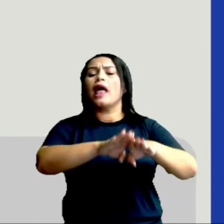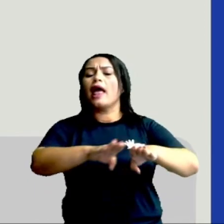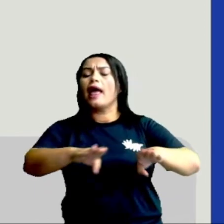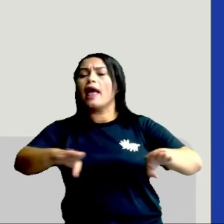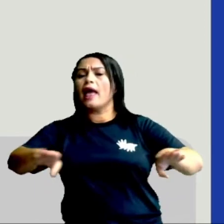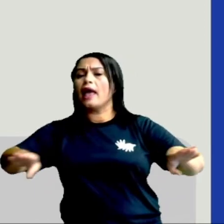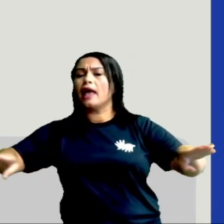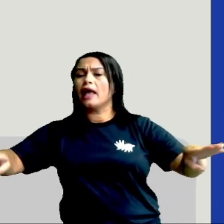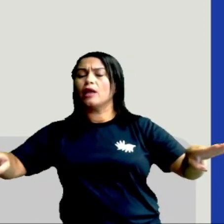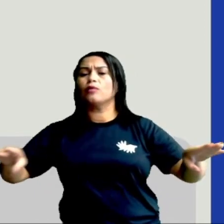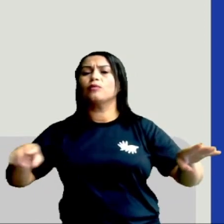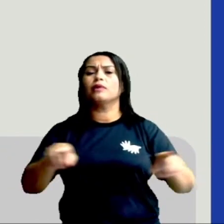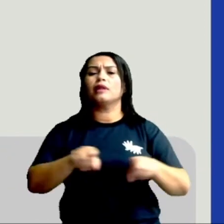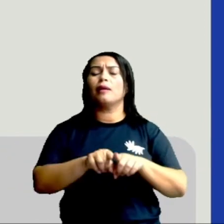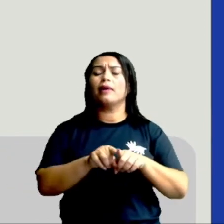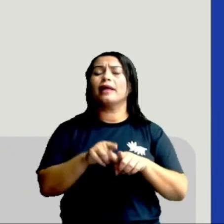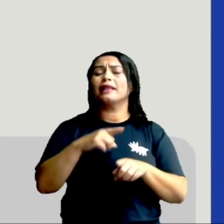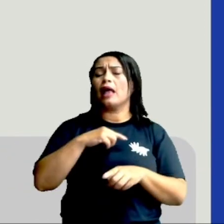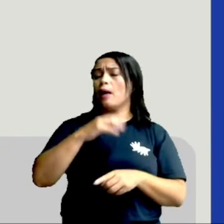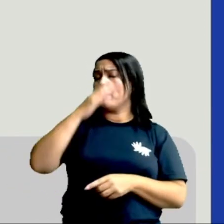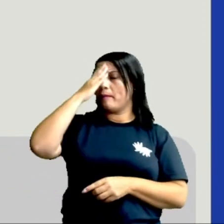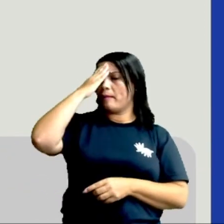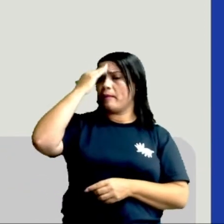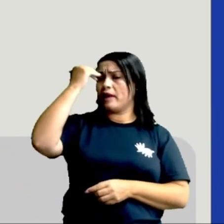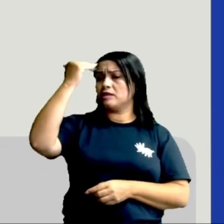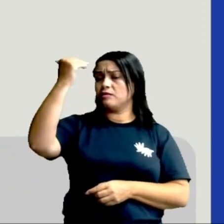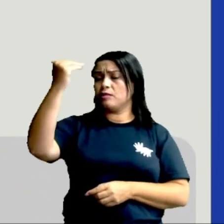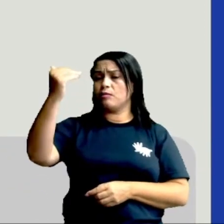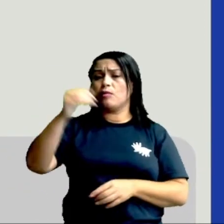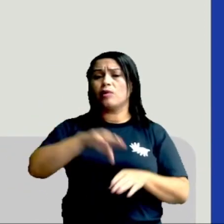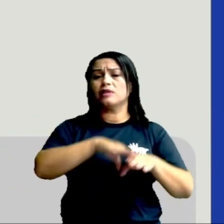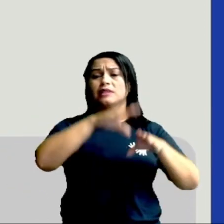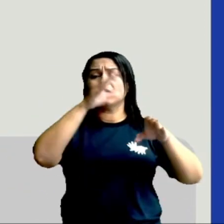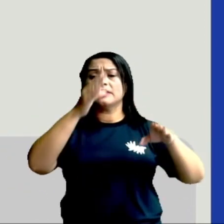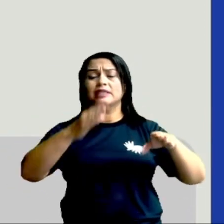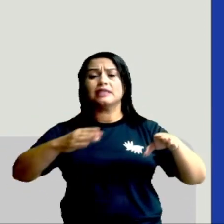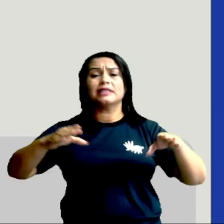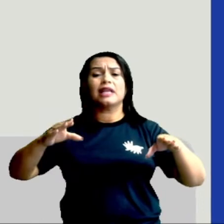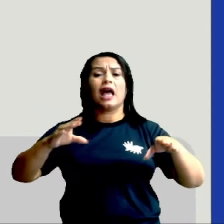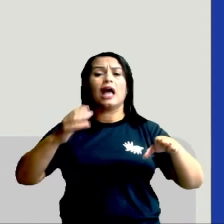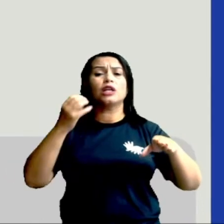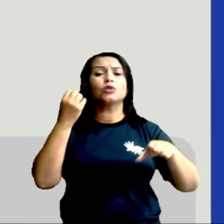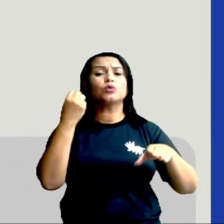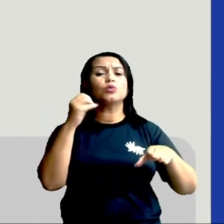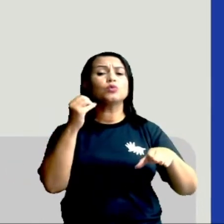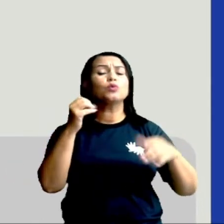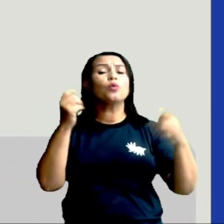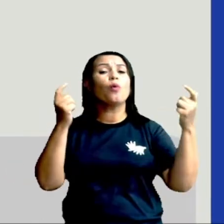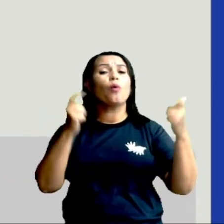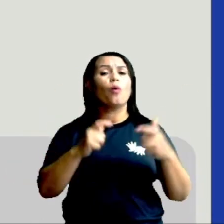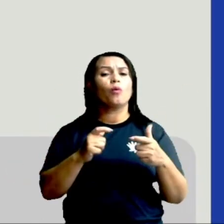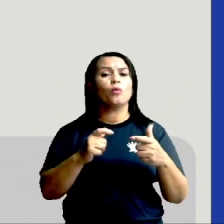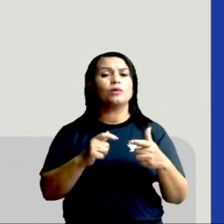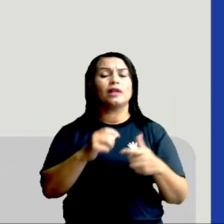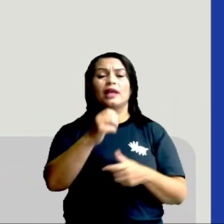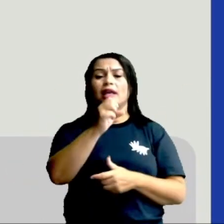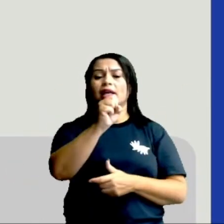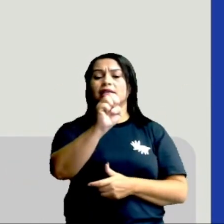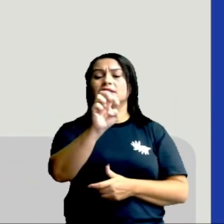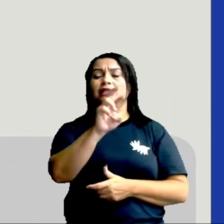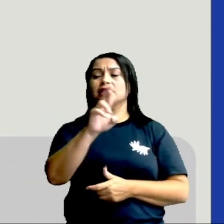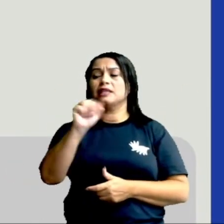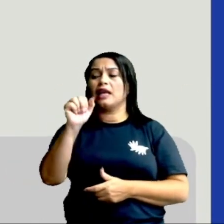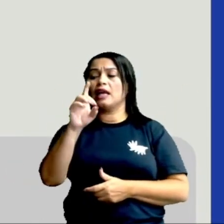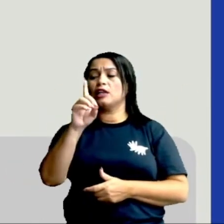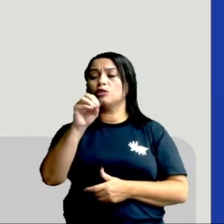e cristalinos. A mais famosa serra do relevo sulista é a Serra do Mar, que está